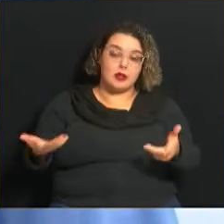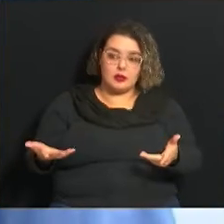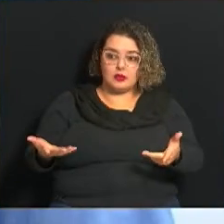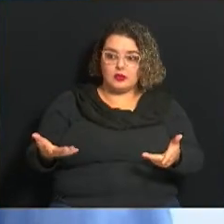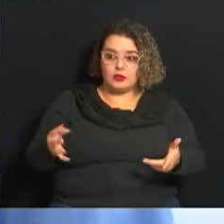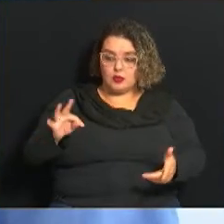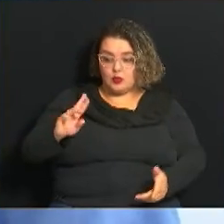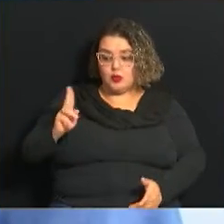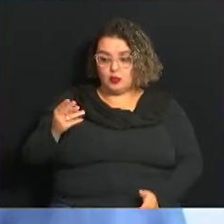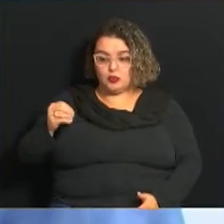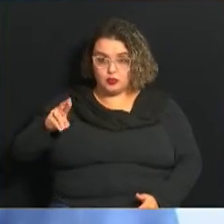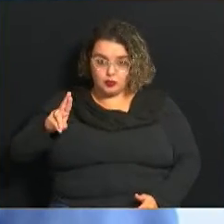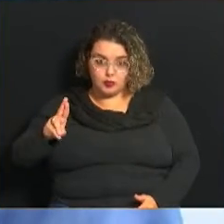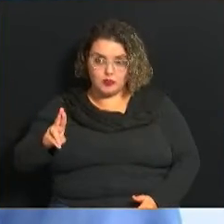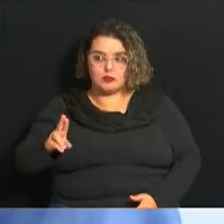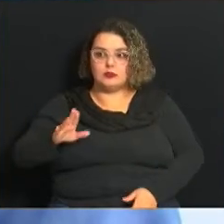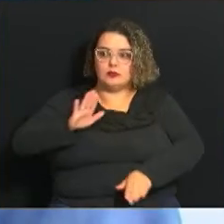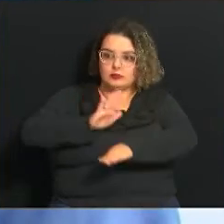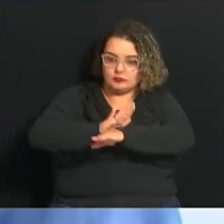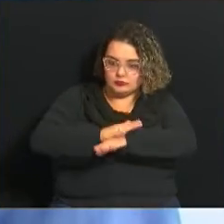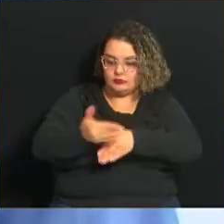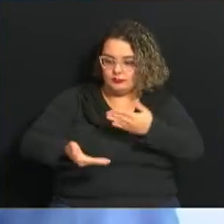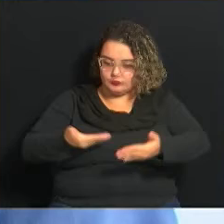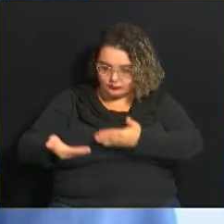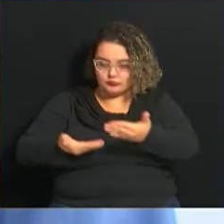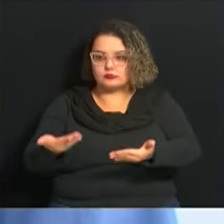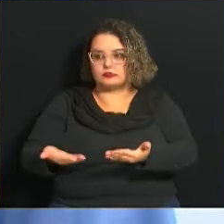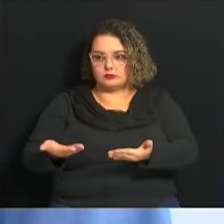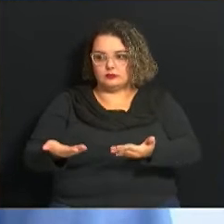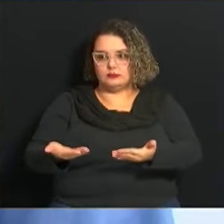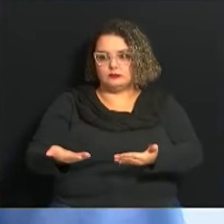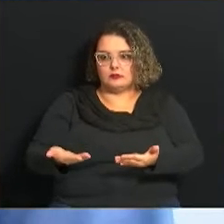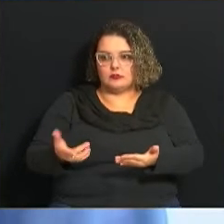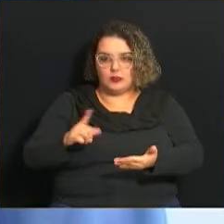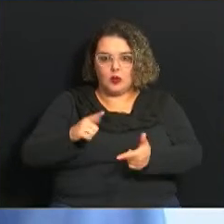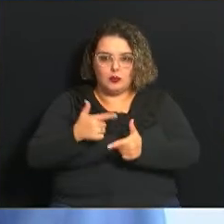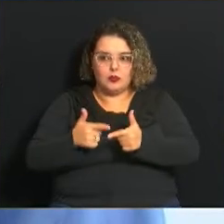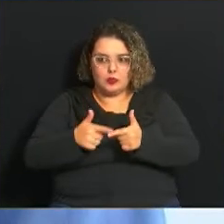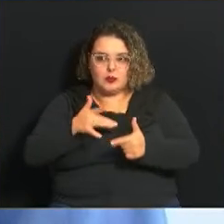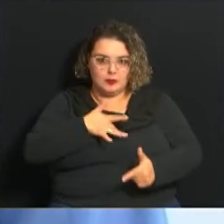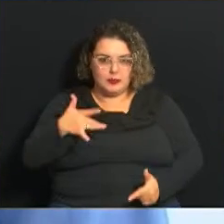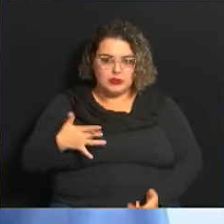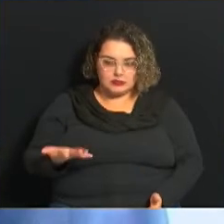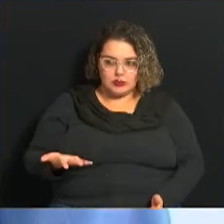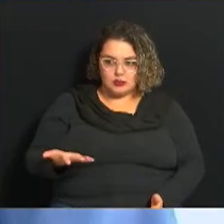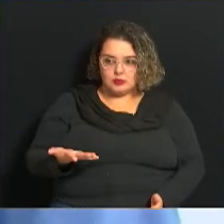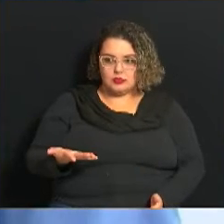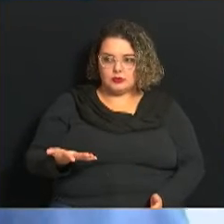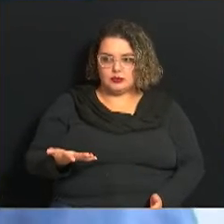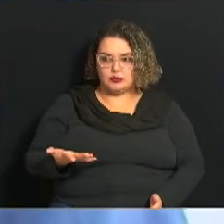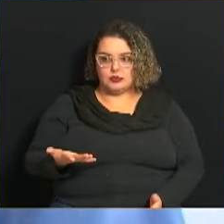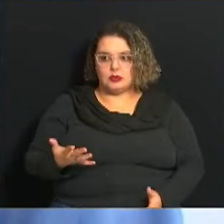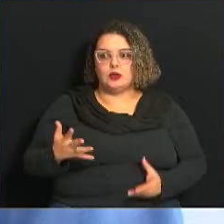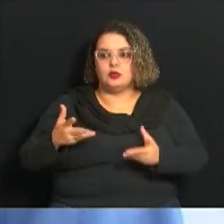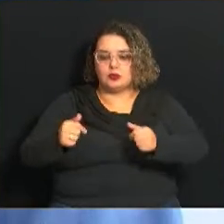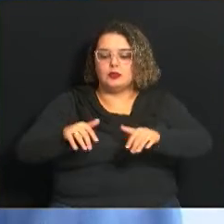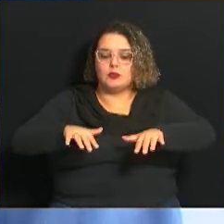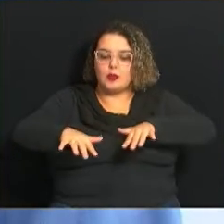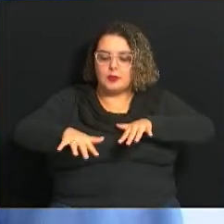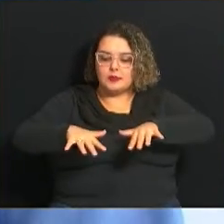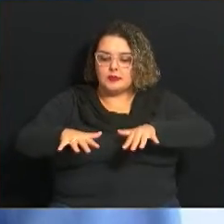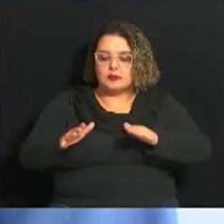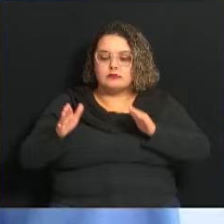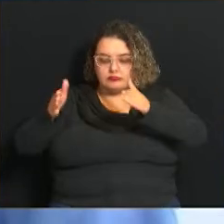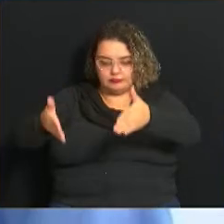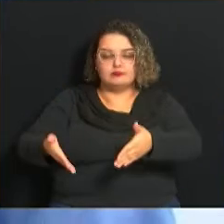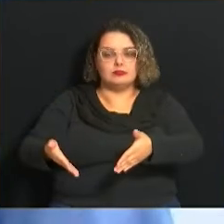ganhando auxílio, tratamento, ele tem um probleminha, né, então de saúde, então toda a mobilização que foi em cima disso tem